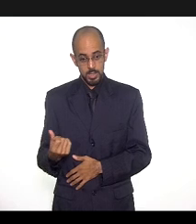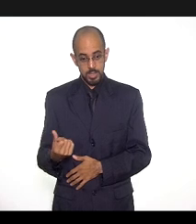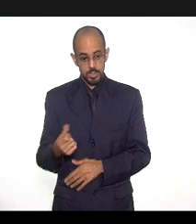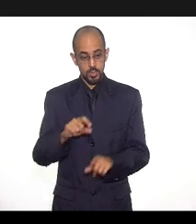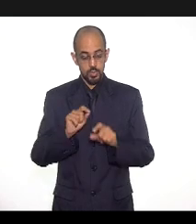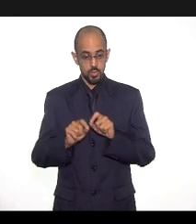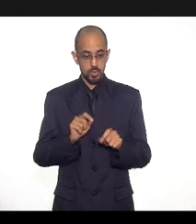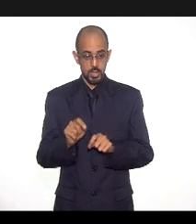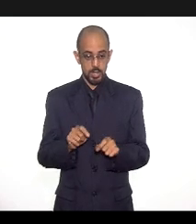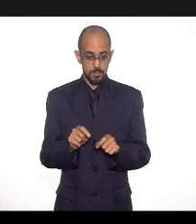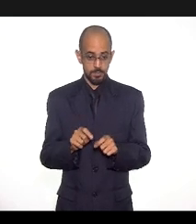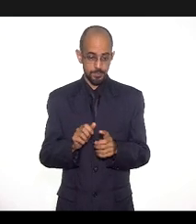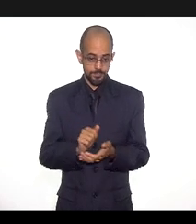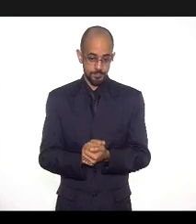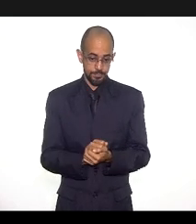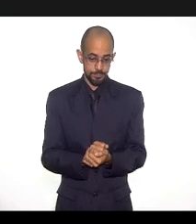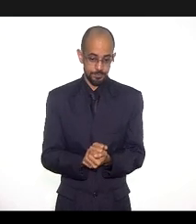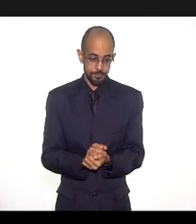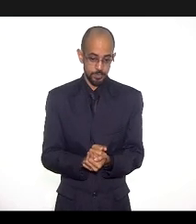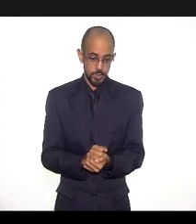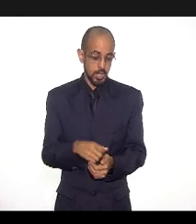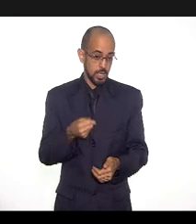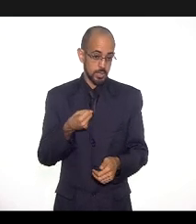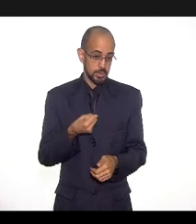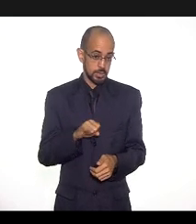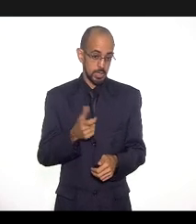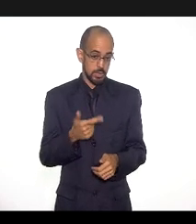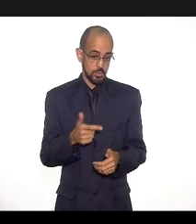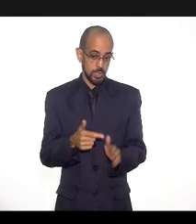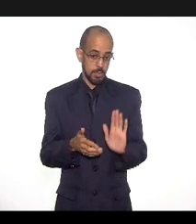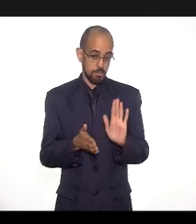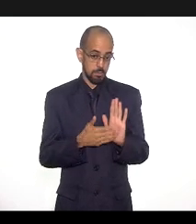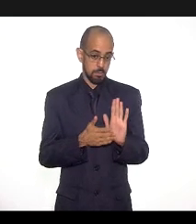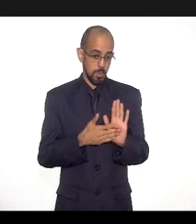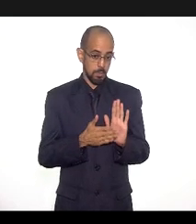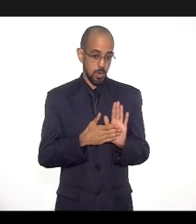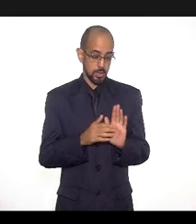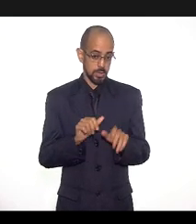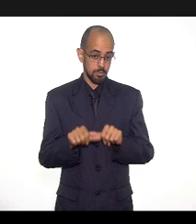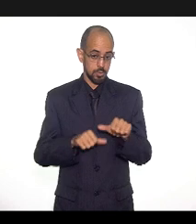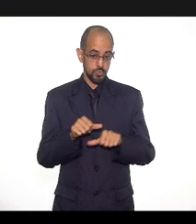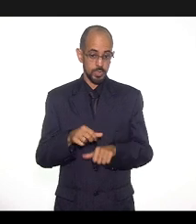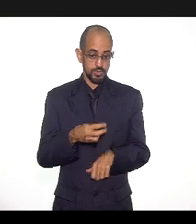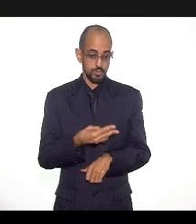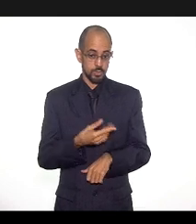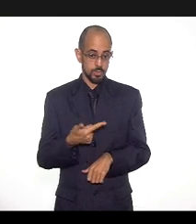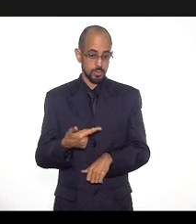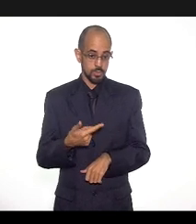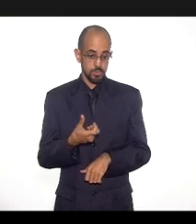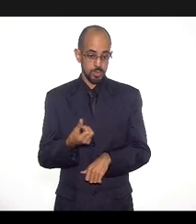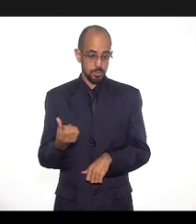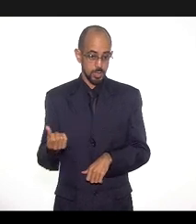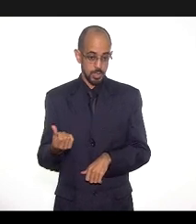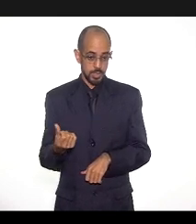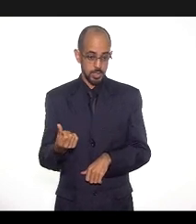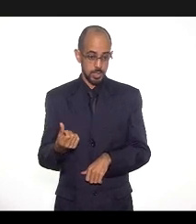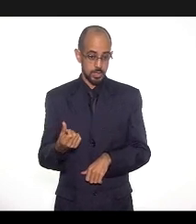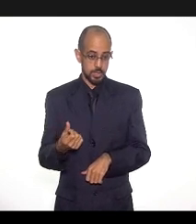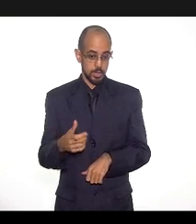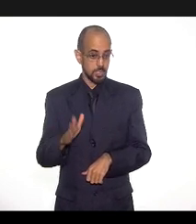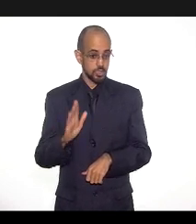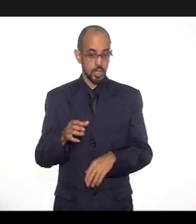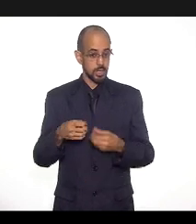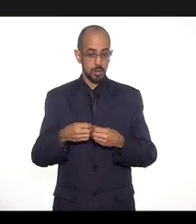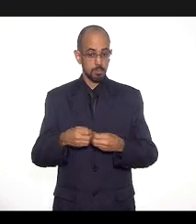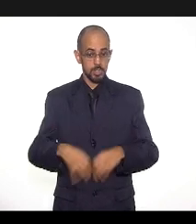estaria, se ele não propôs a modificação da 3266, se propôs, ele está prejudicado porque a lei